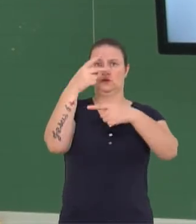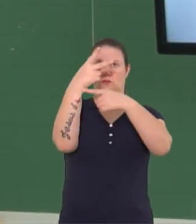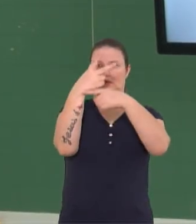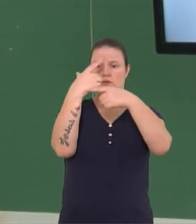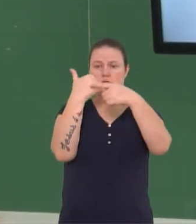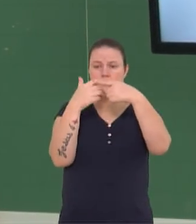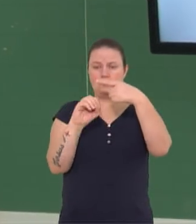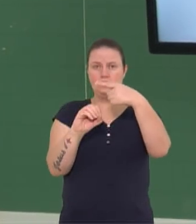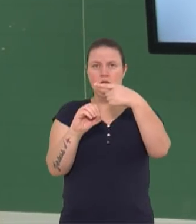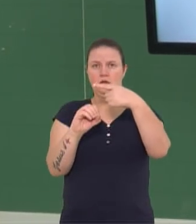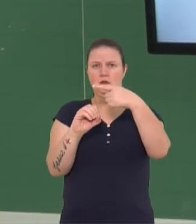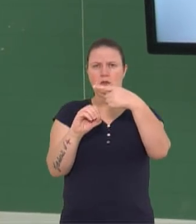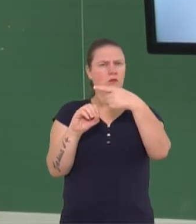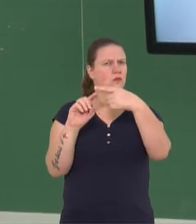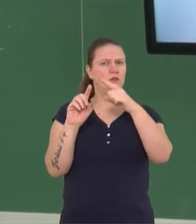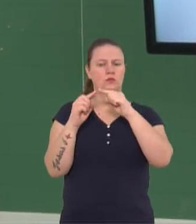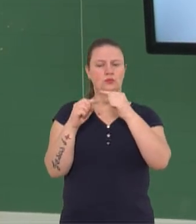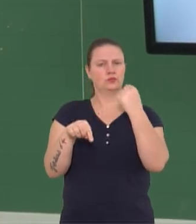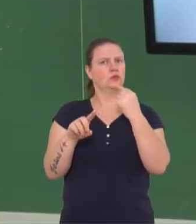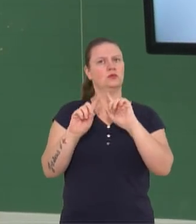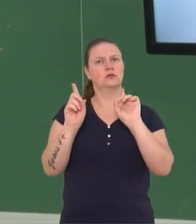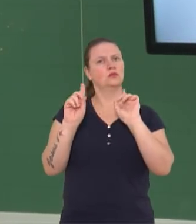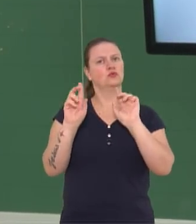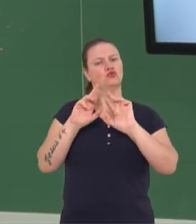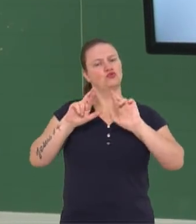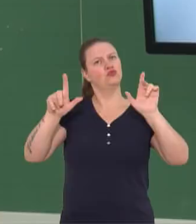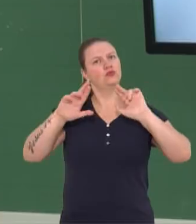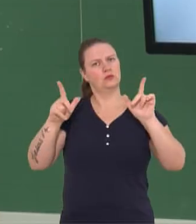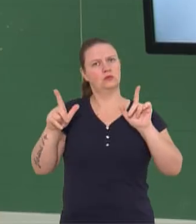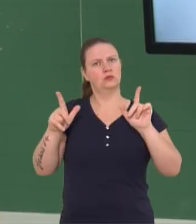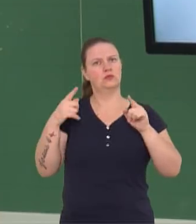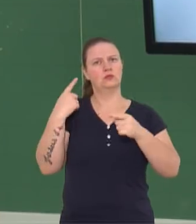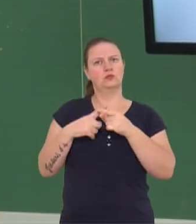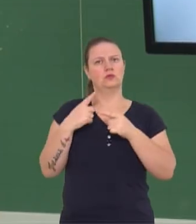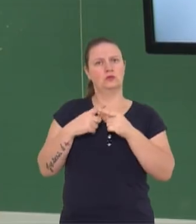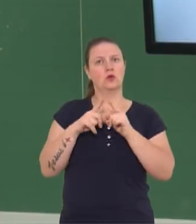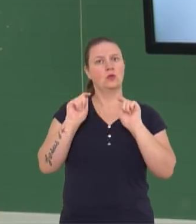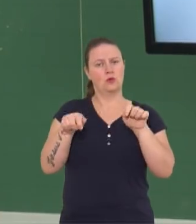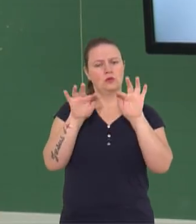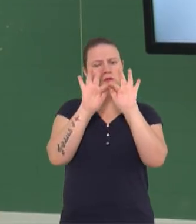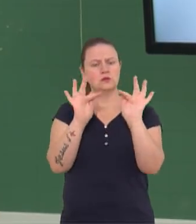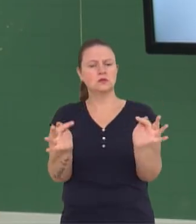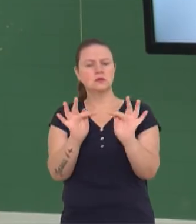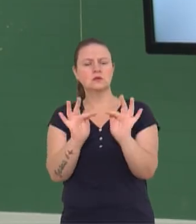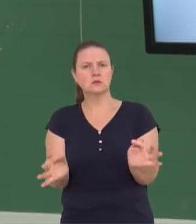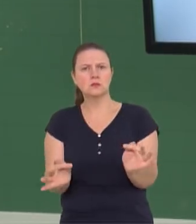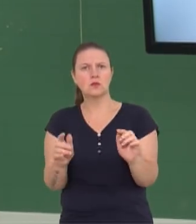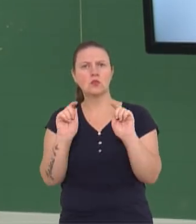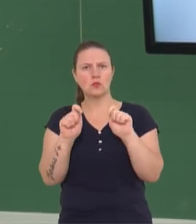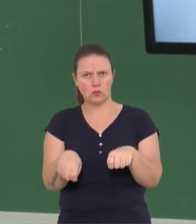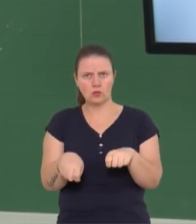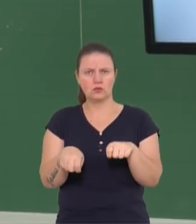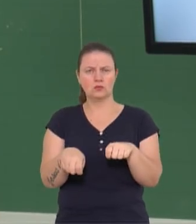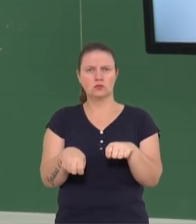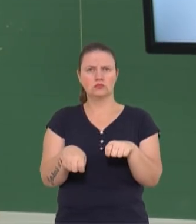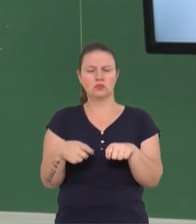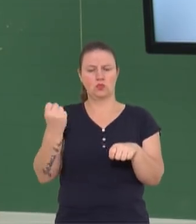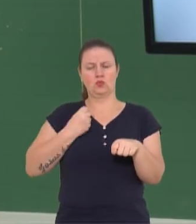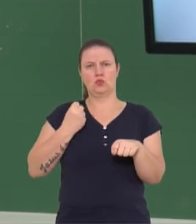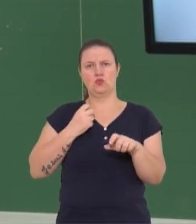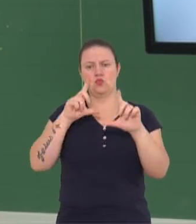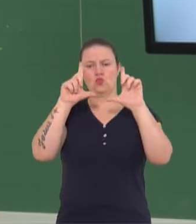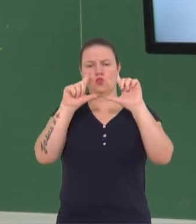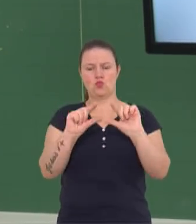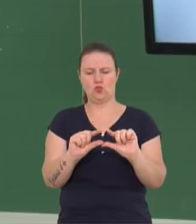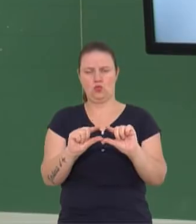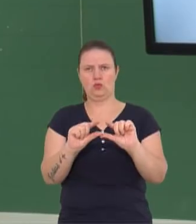Não, porque eu consigo simplificar ela, essa fração eu consigo simplificar mais ainda, escrever com um número menor.